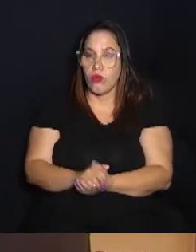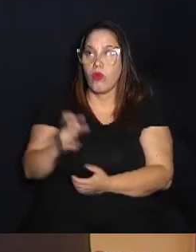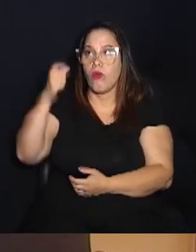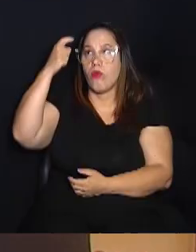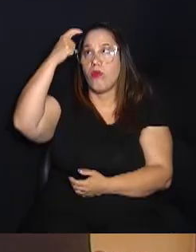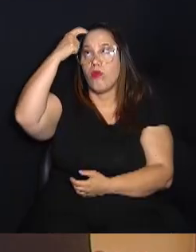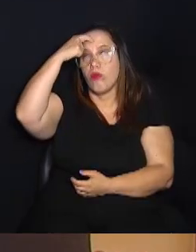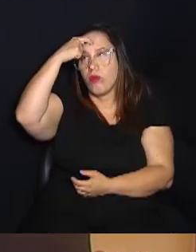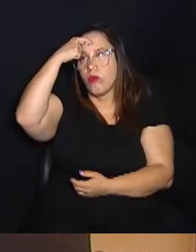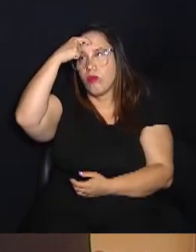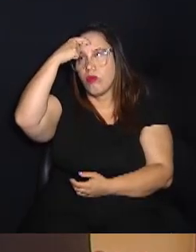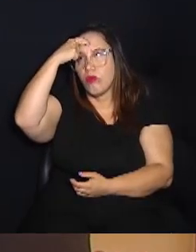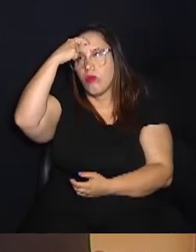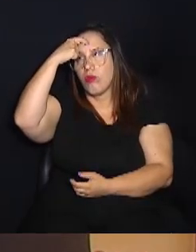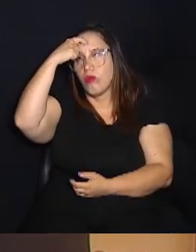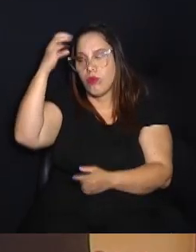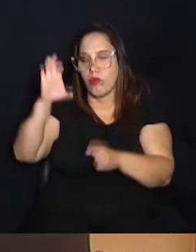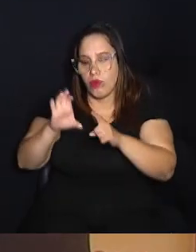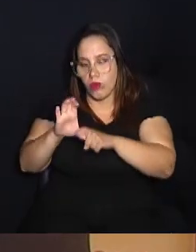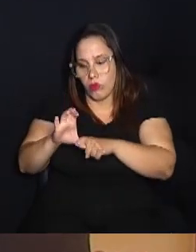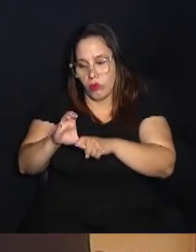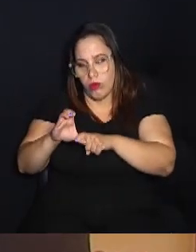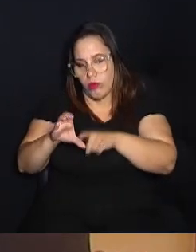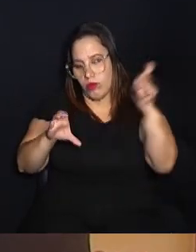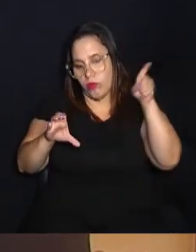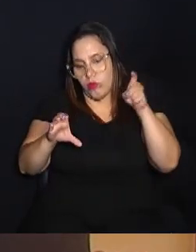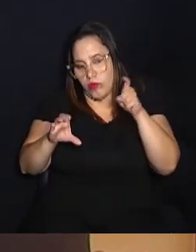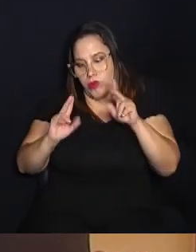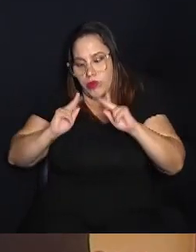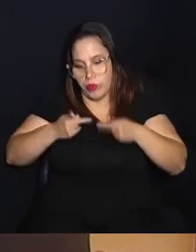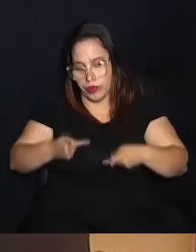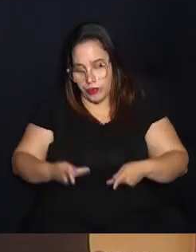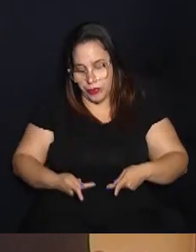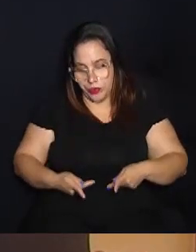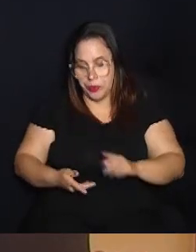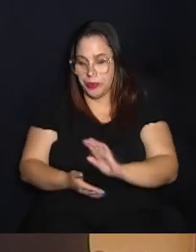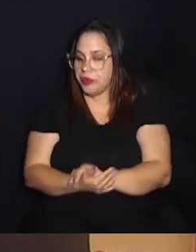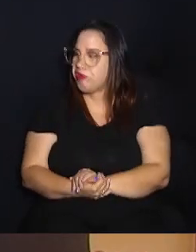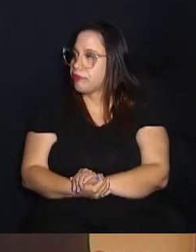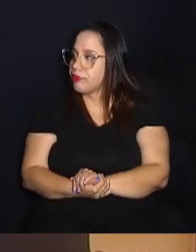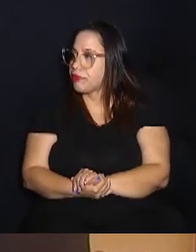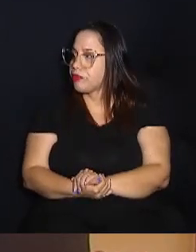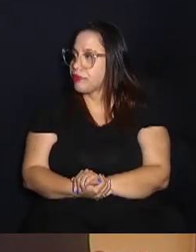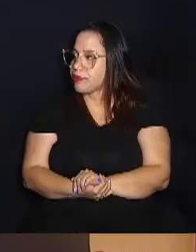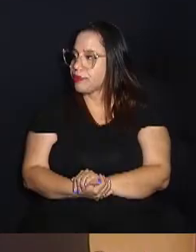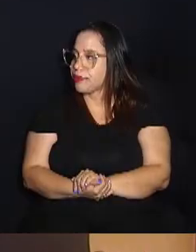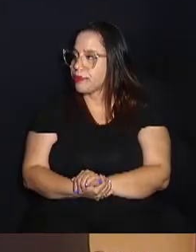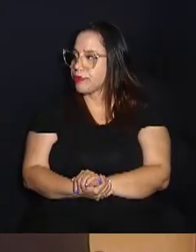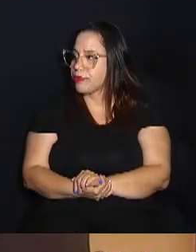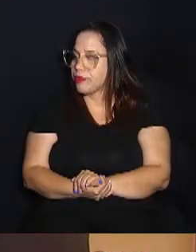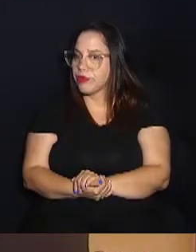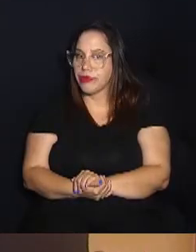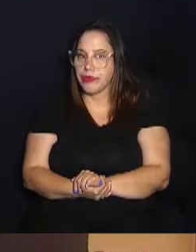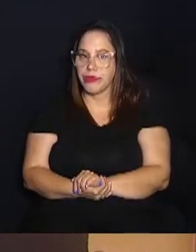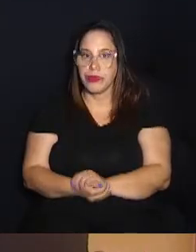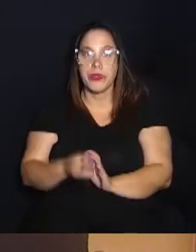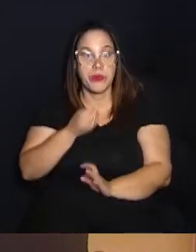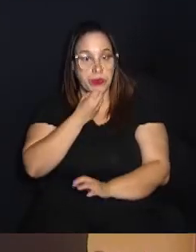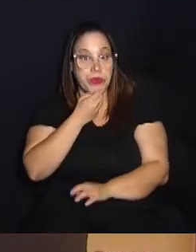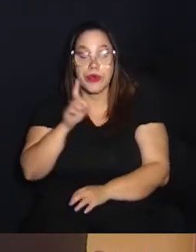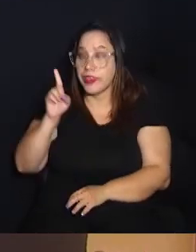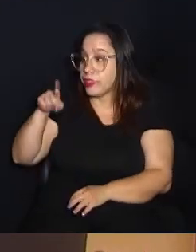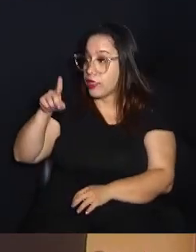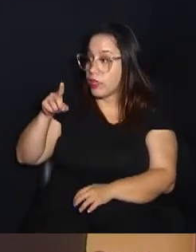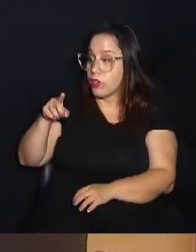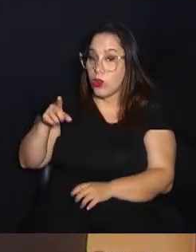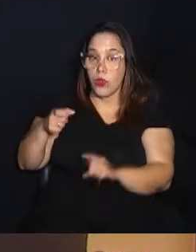de conscientização, de emancipação do sujeito na perspectiva humanizadora, humanitária.